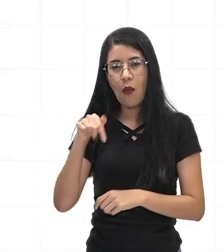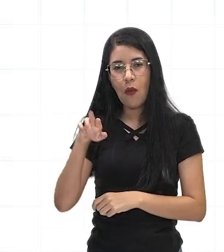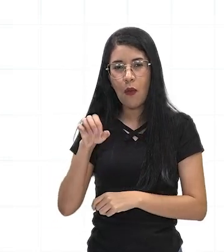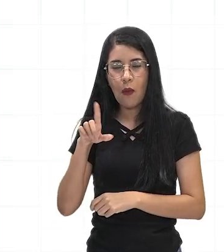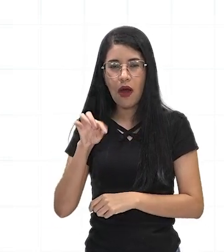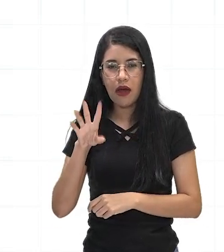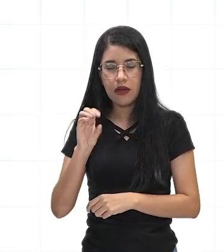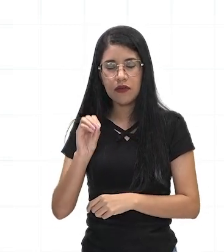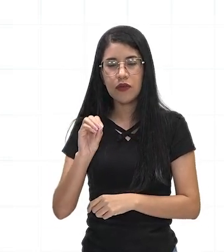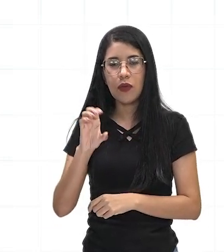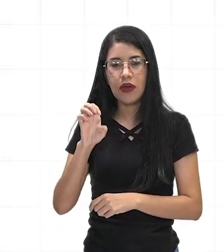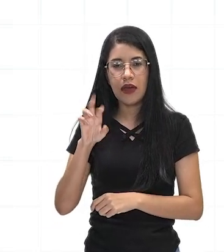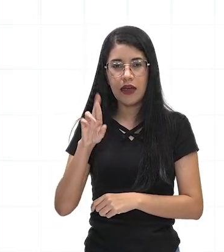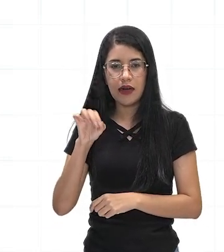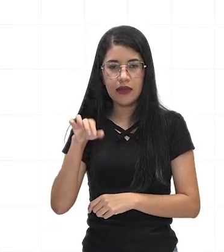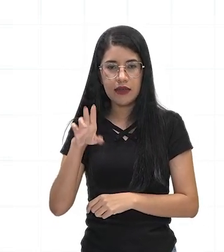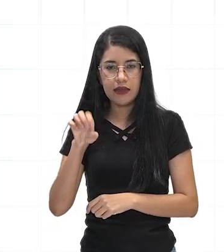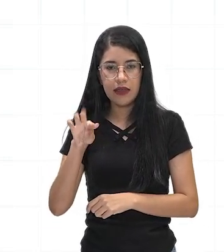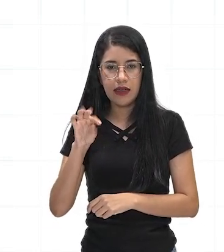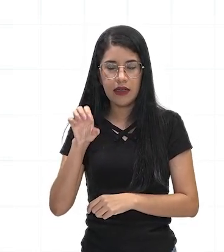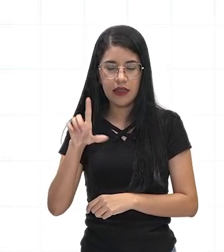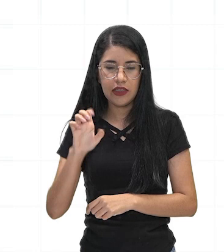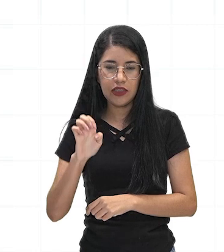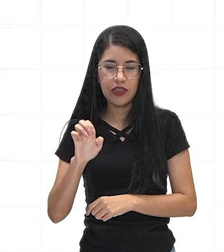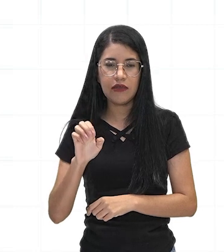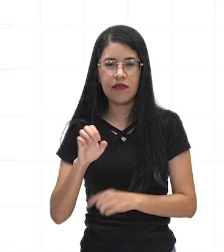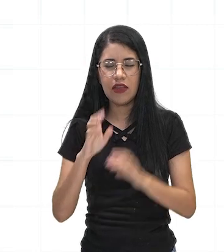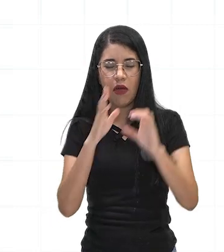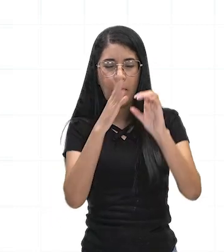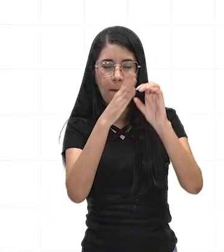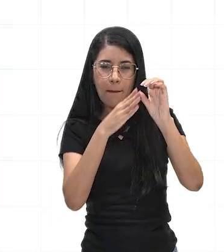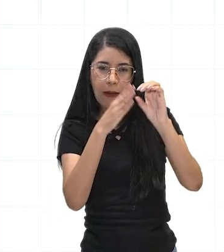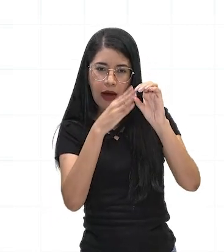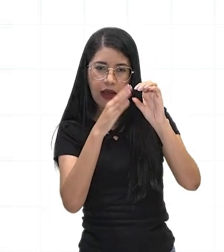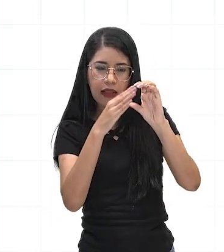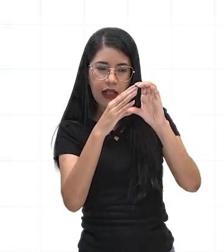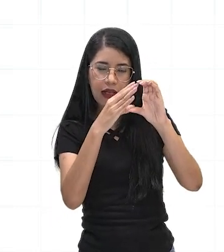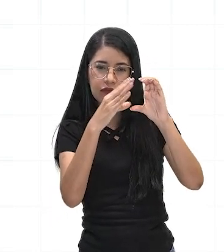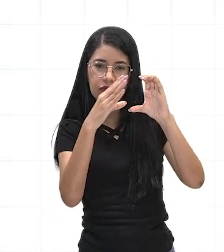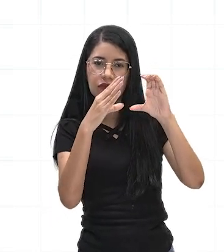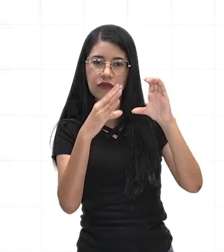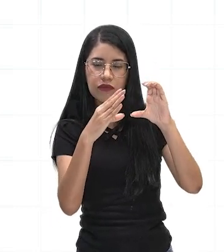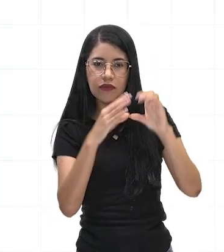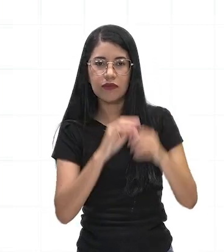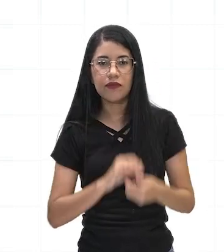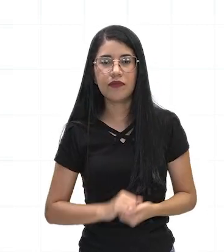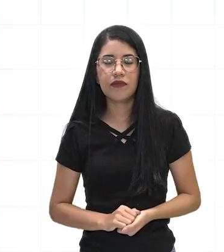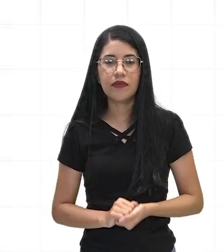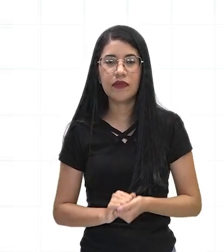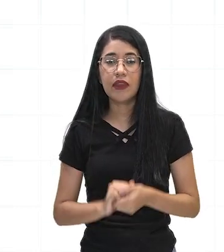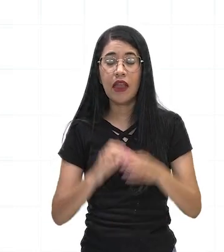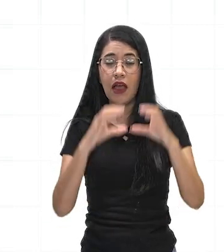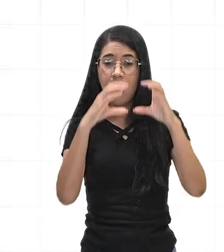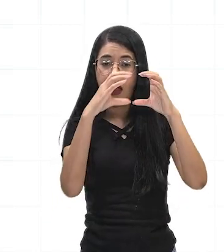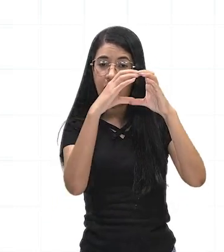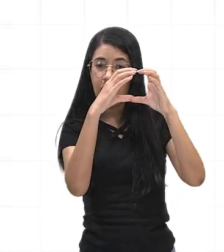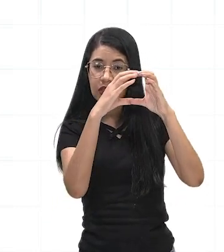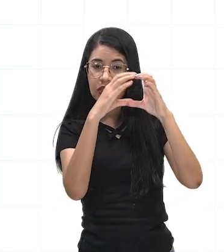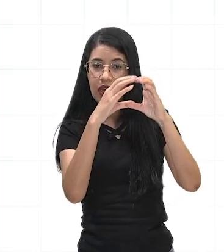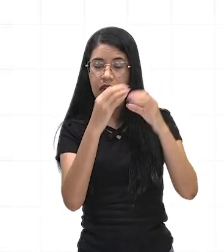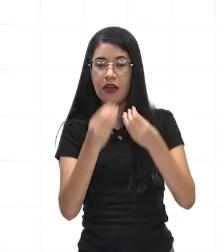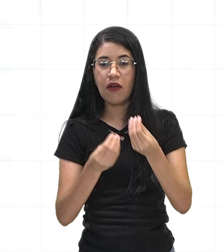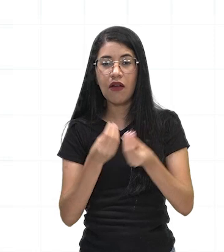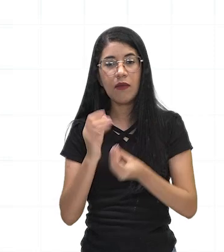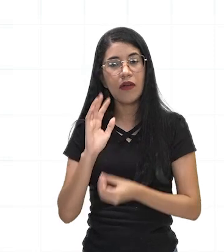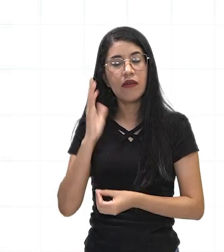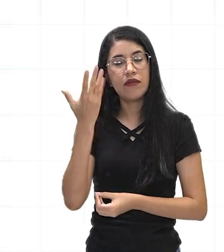crescente, certo? Uma parte ali da lua, uma visão parcial da lua, nós temos a fase de lua crescente. Na lua cheia, essa lua